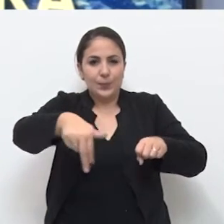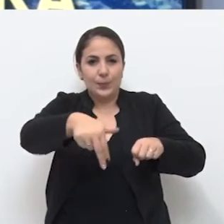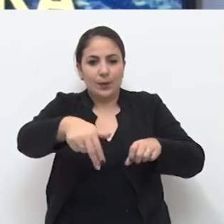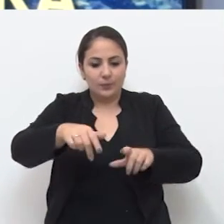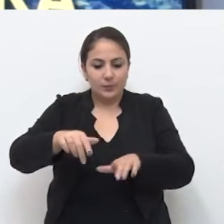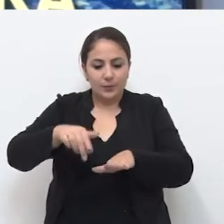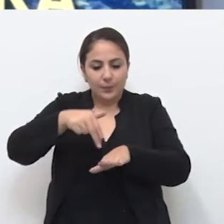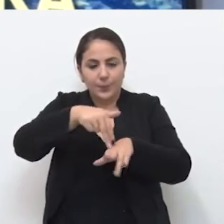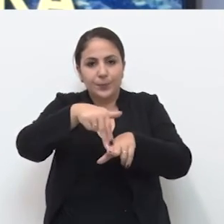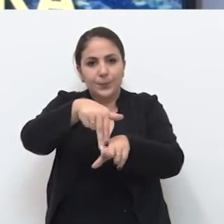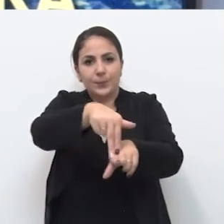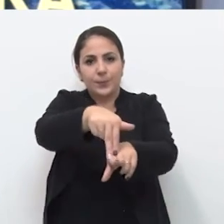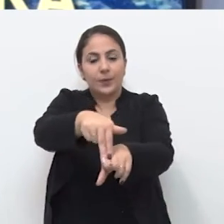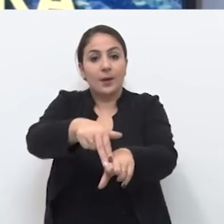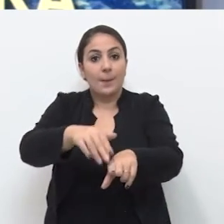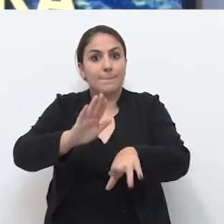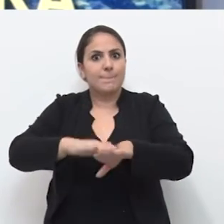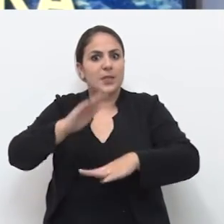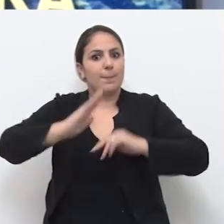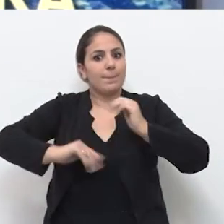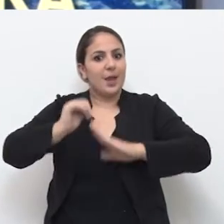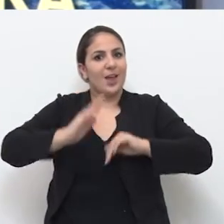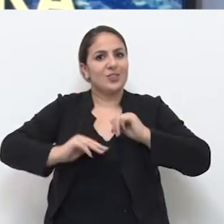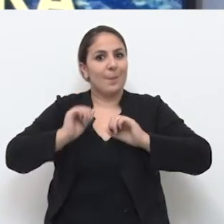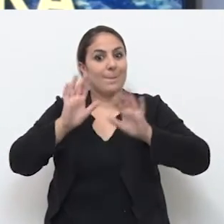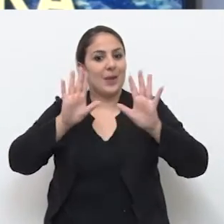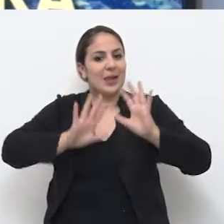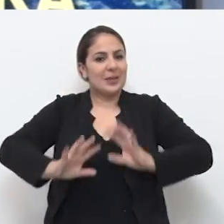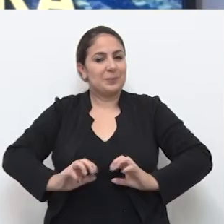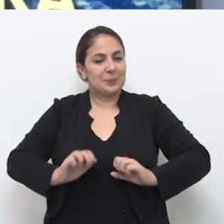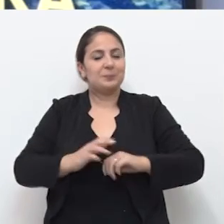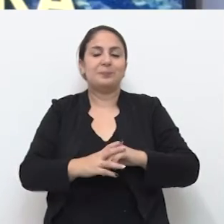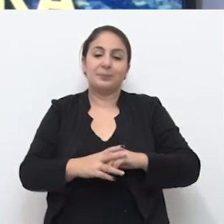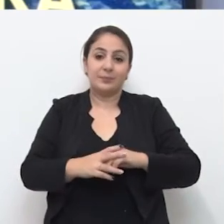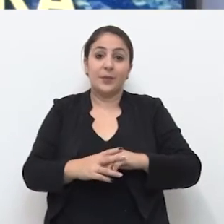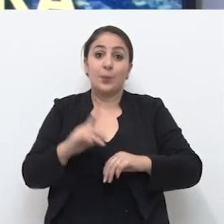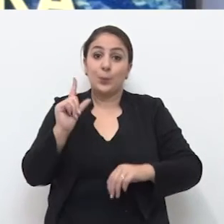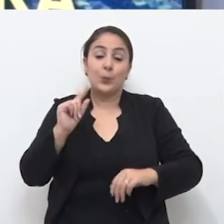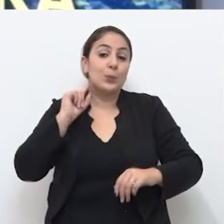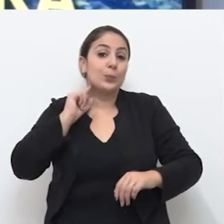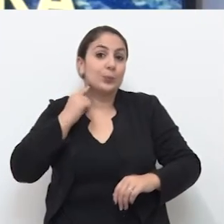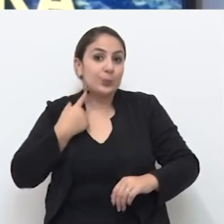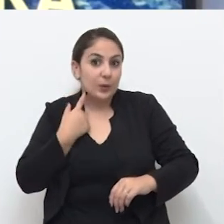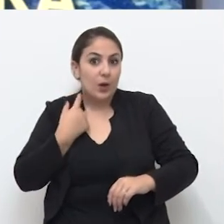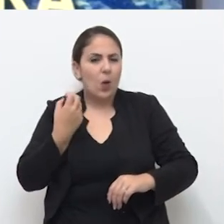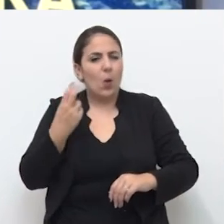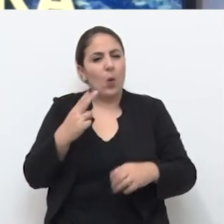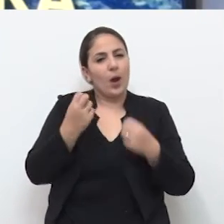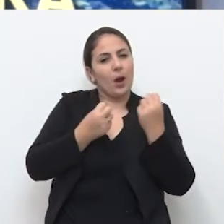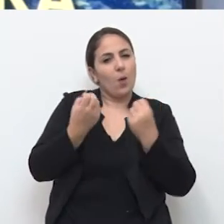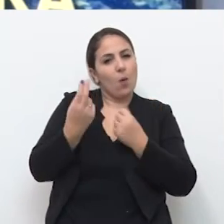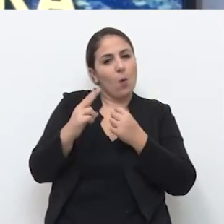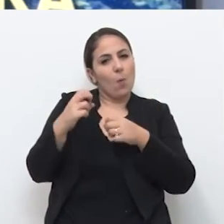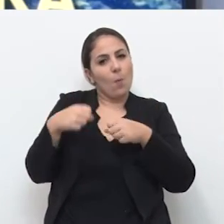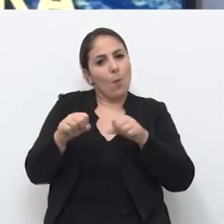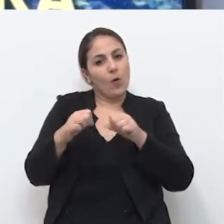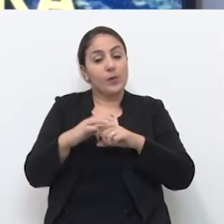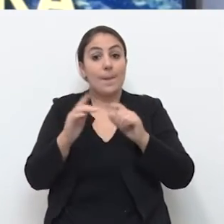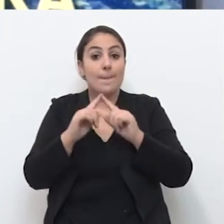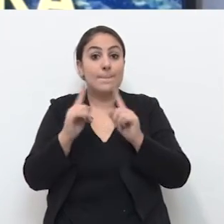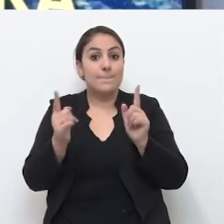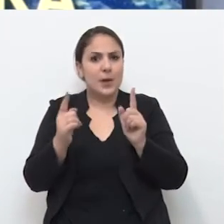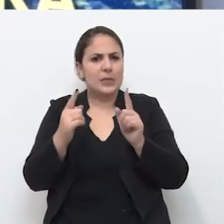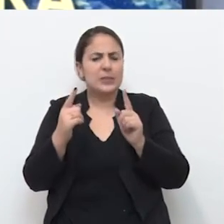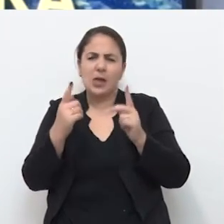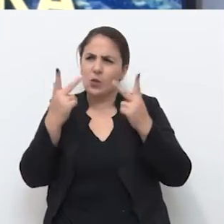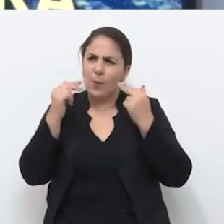opção mais prática de deslocamento urbano e também mais limpa, ou seja, menos poluente que o carro ou uma moto. Porém,